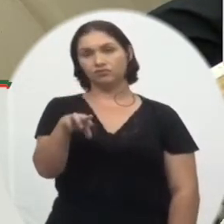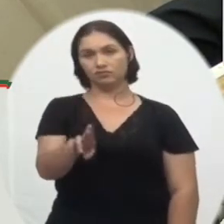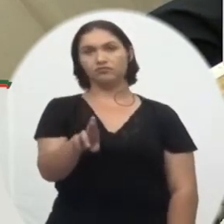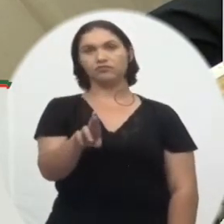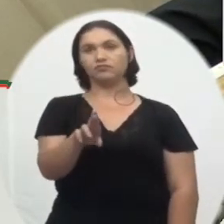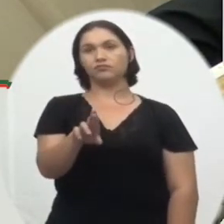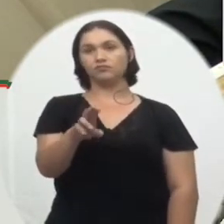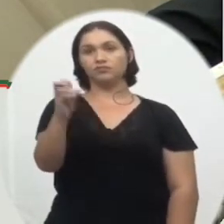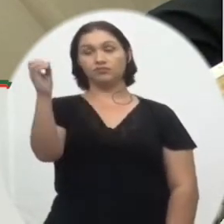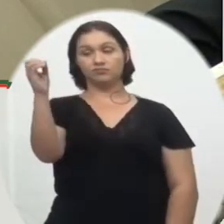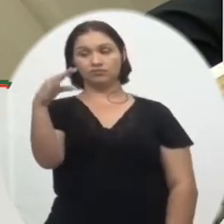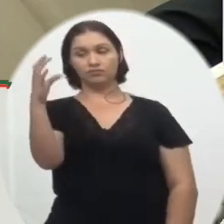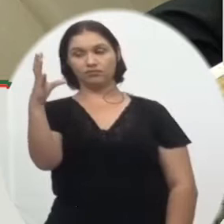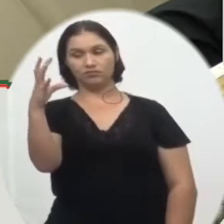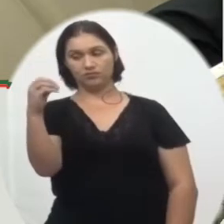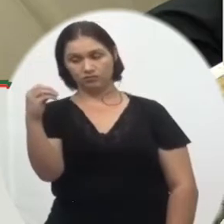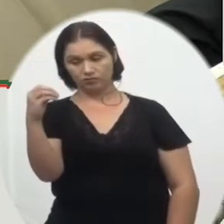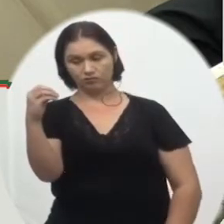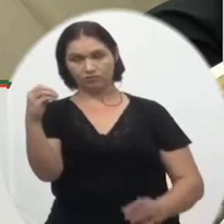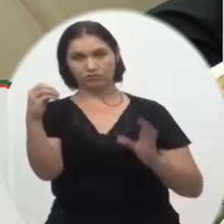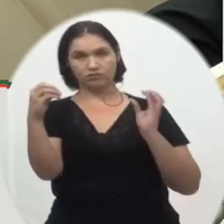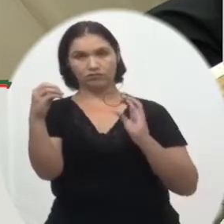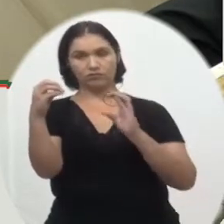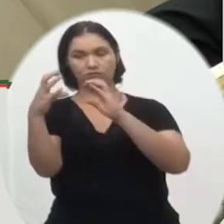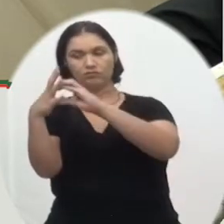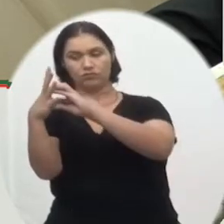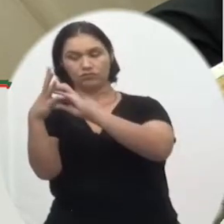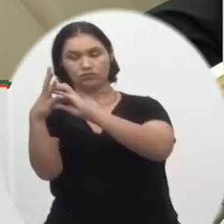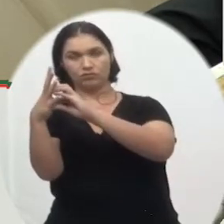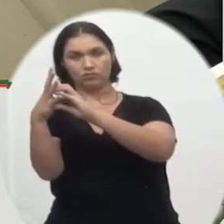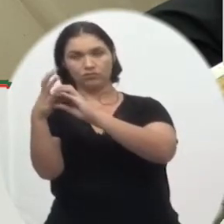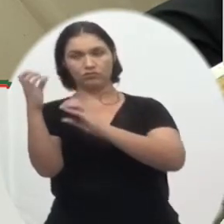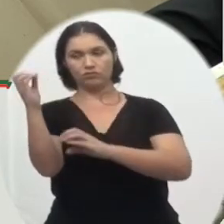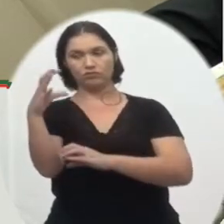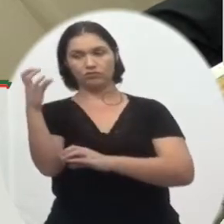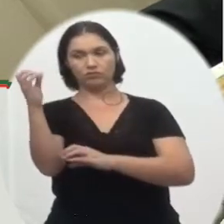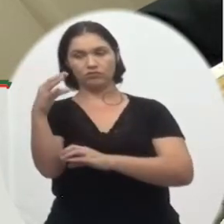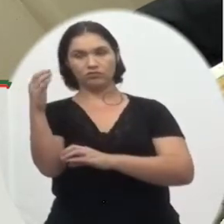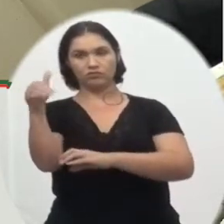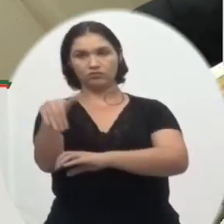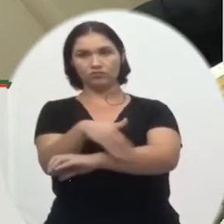assunto substituição de lâmpadas queimadas na rodovia Luiz Rosso, entre